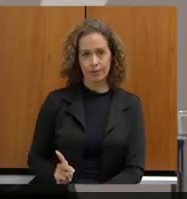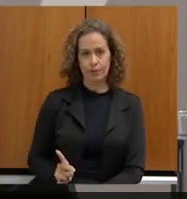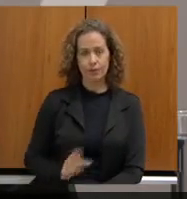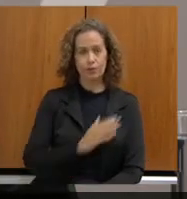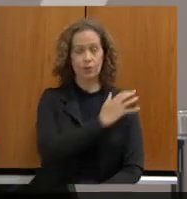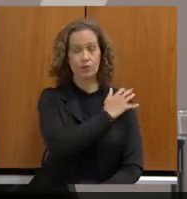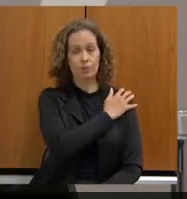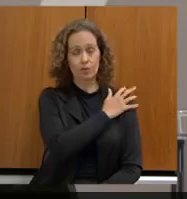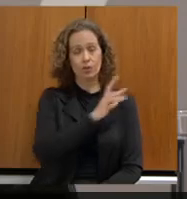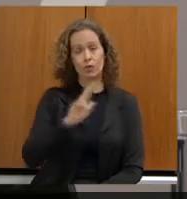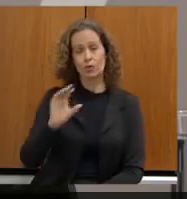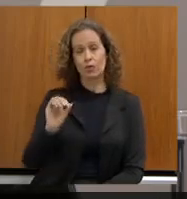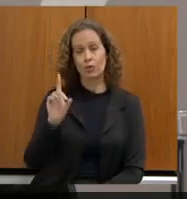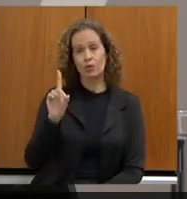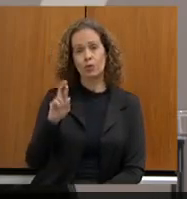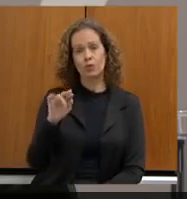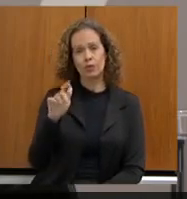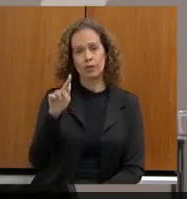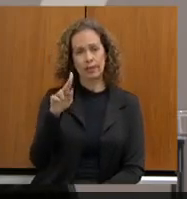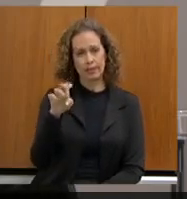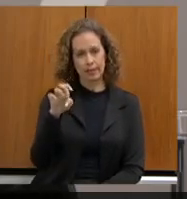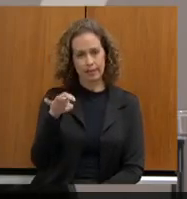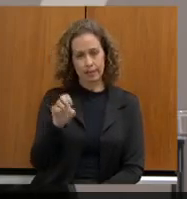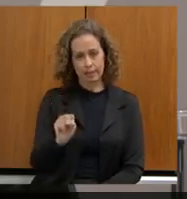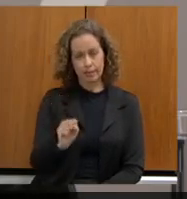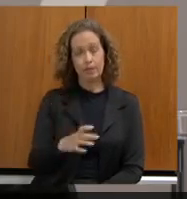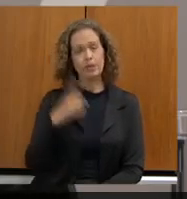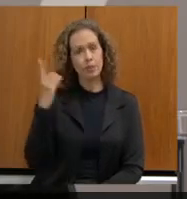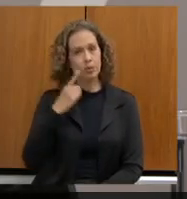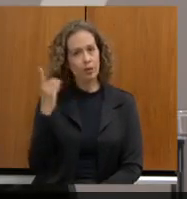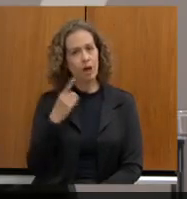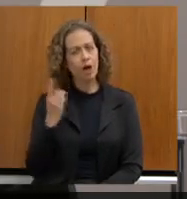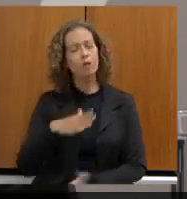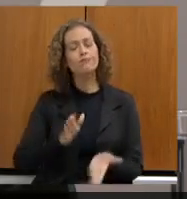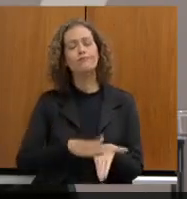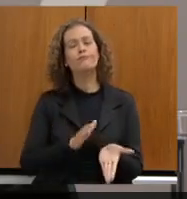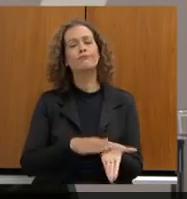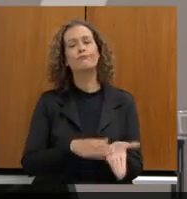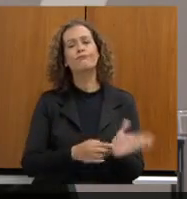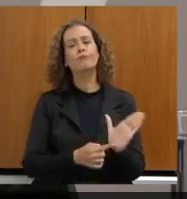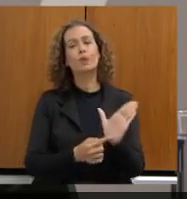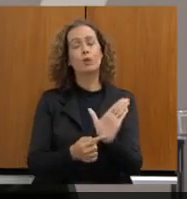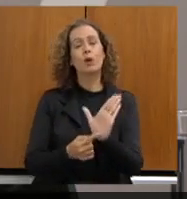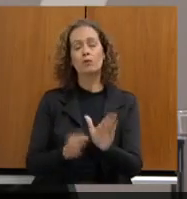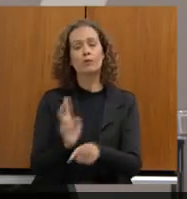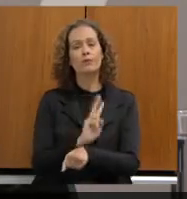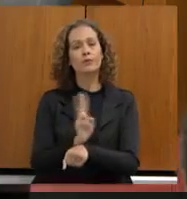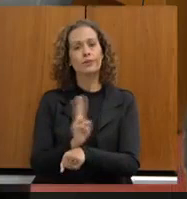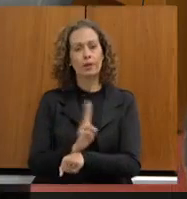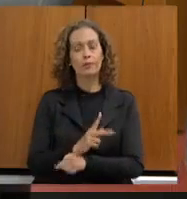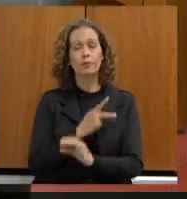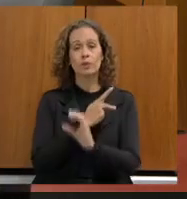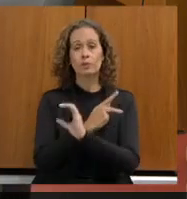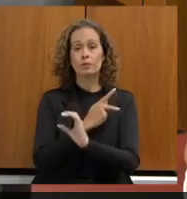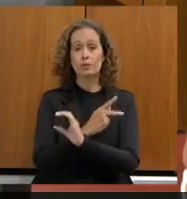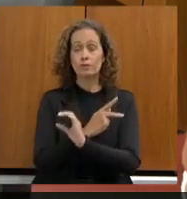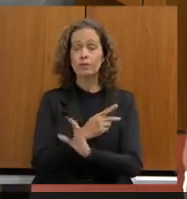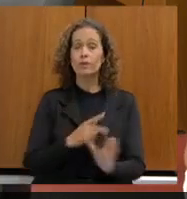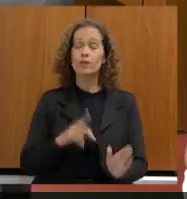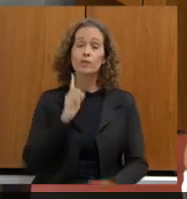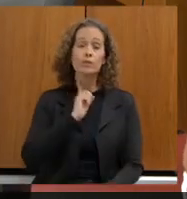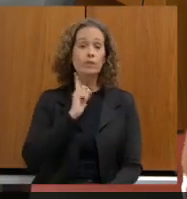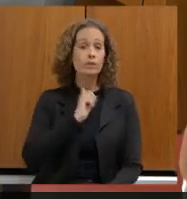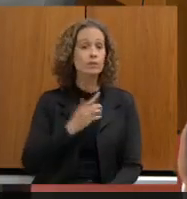sargento Rodrigues deputados cobram prestação de contas do chefe da Polícia Civil de Minas Gerais